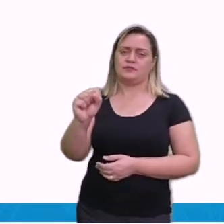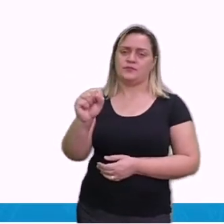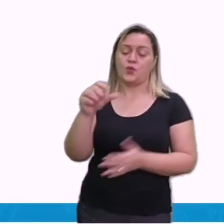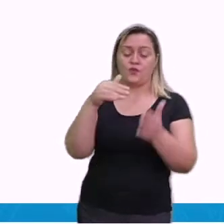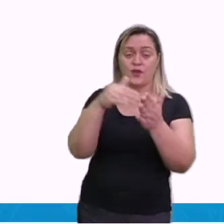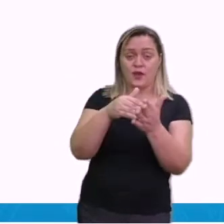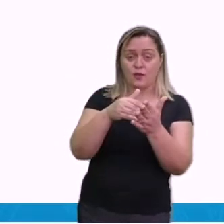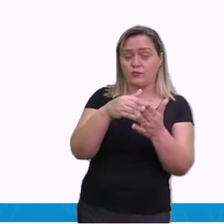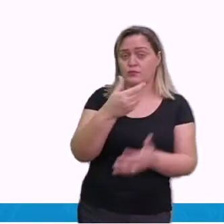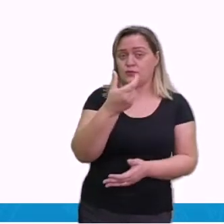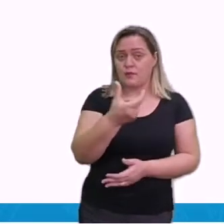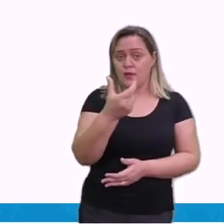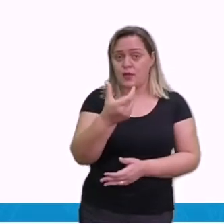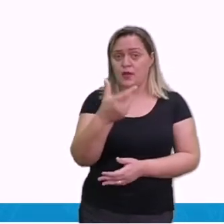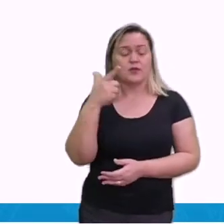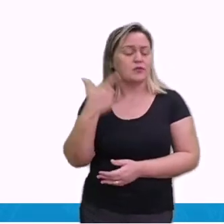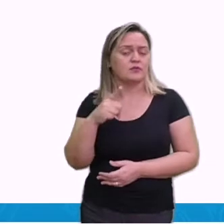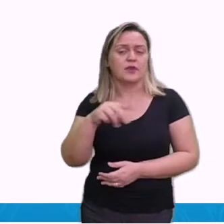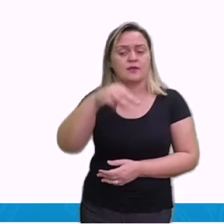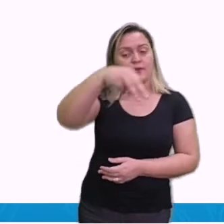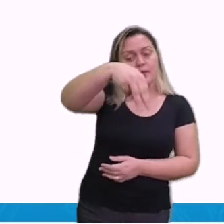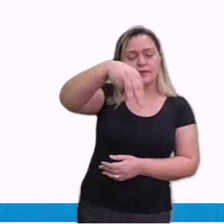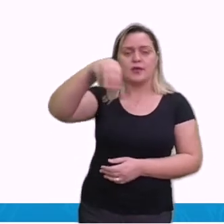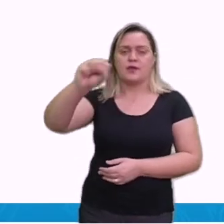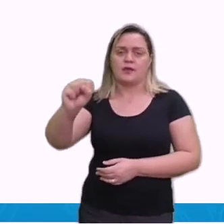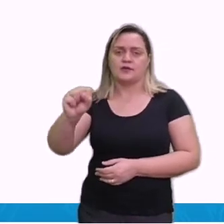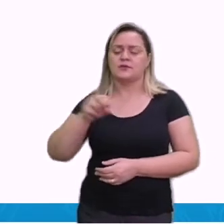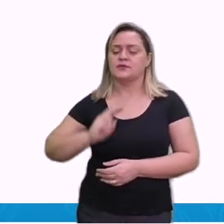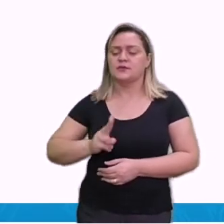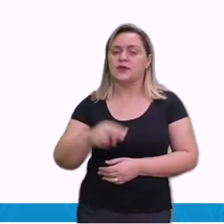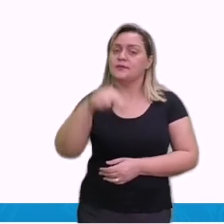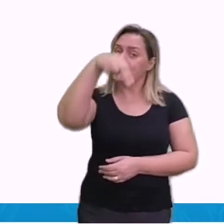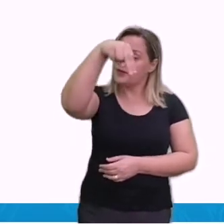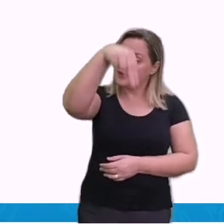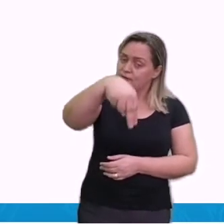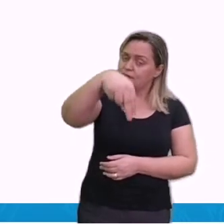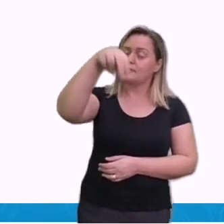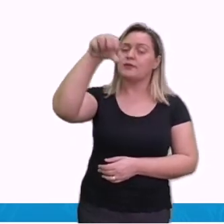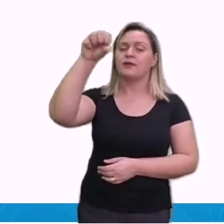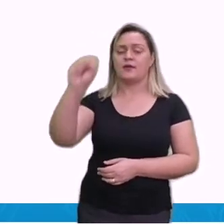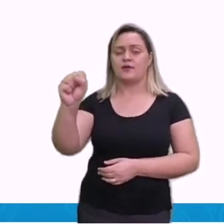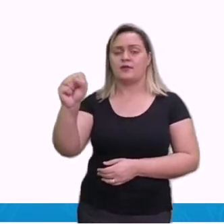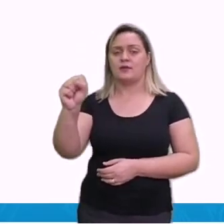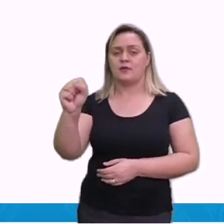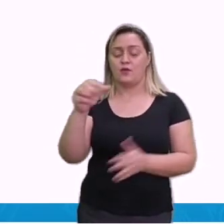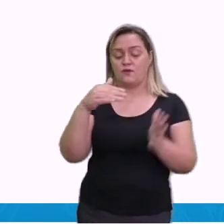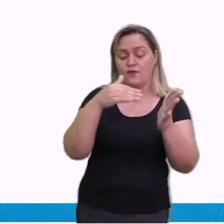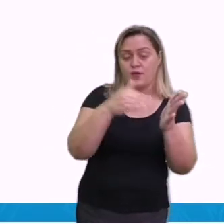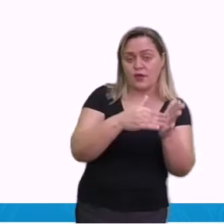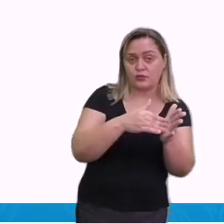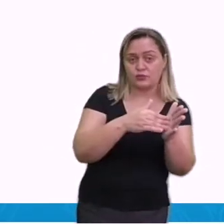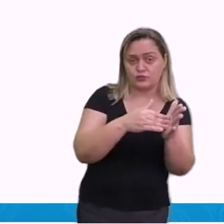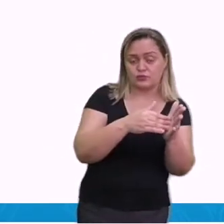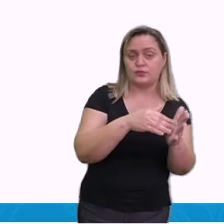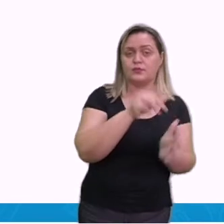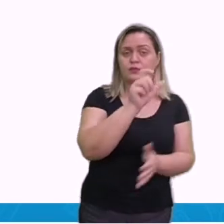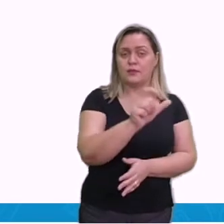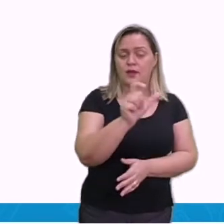NS. Outra palavra, por exemplo, homem. A palavra homem termina com